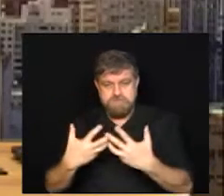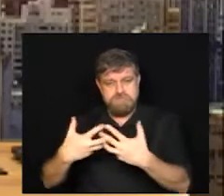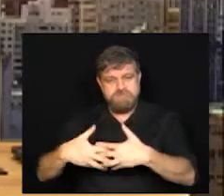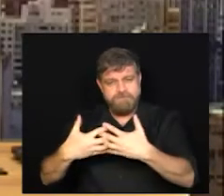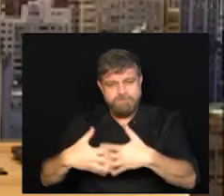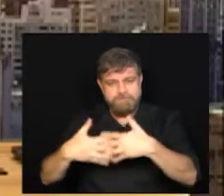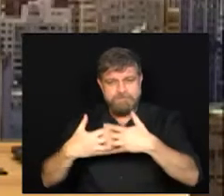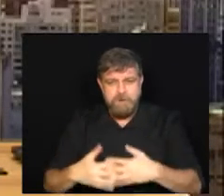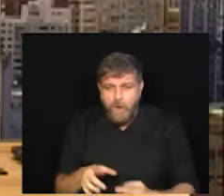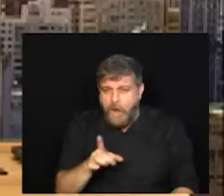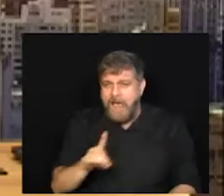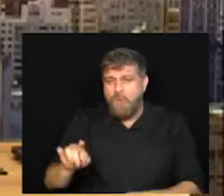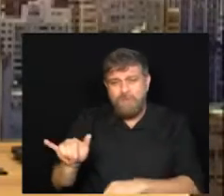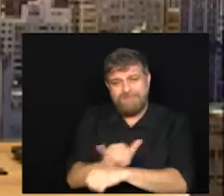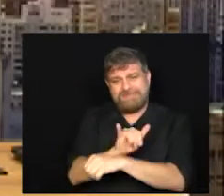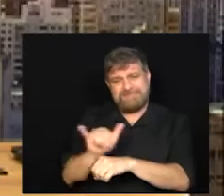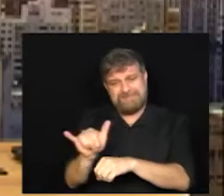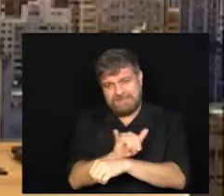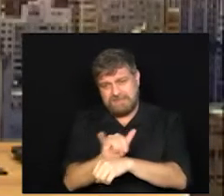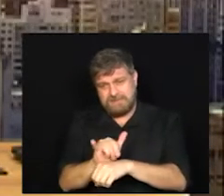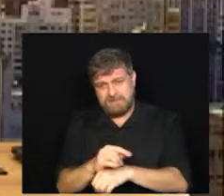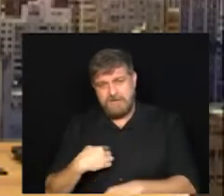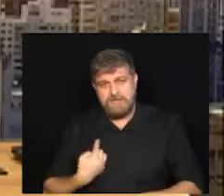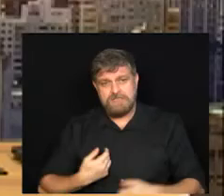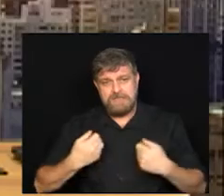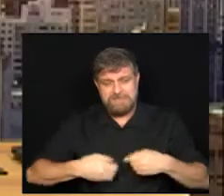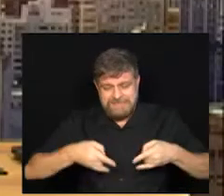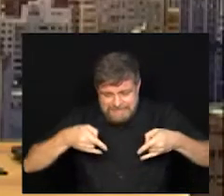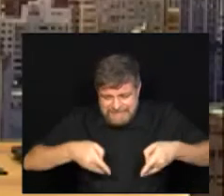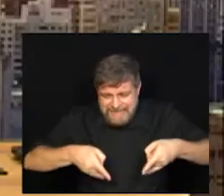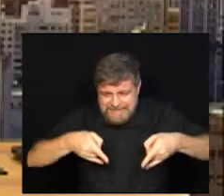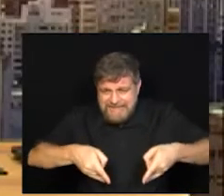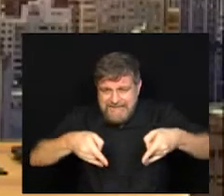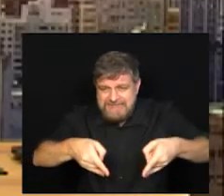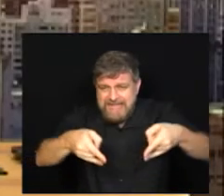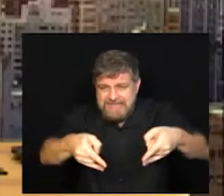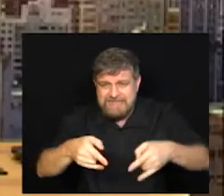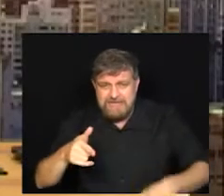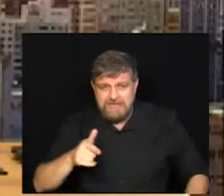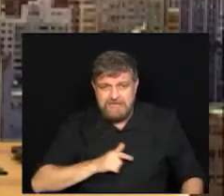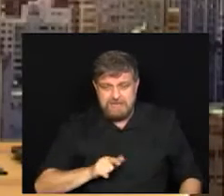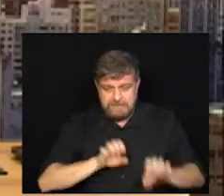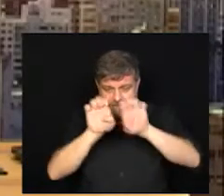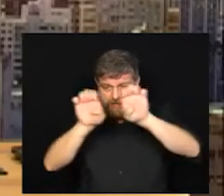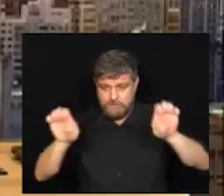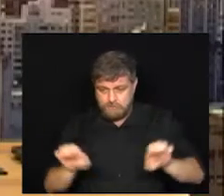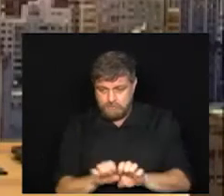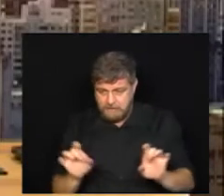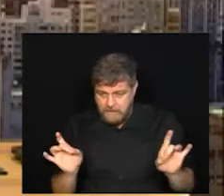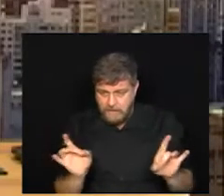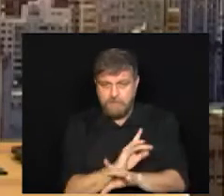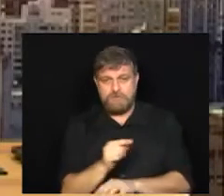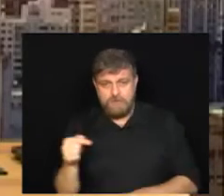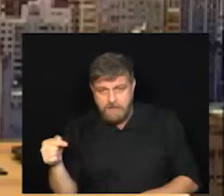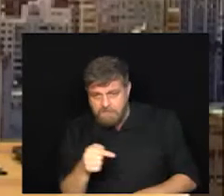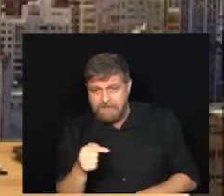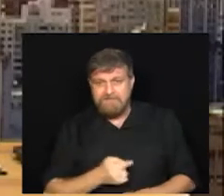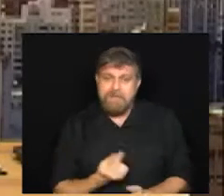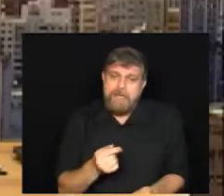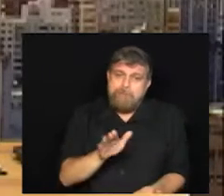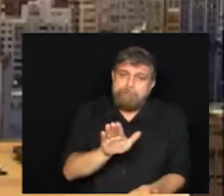como última opção, porque nós temos que abrir leitos onde tem uma estrutura montada que fica mais